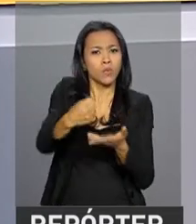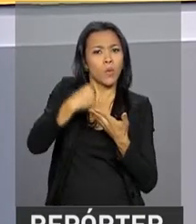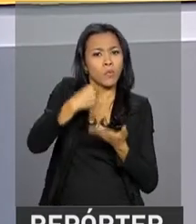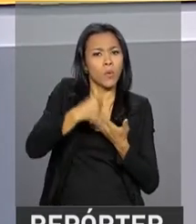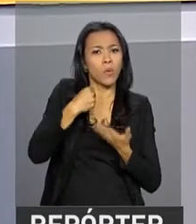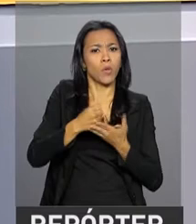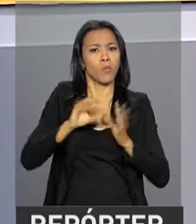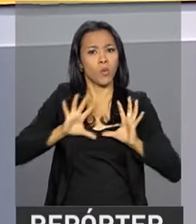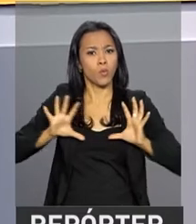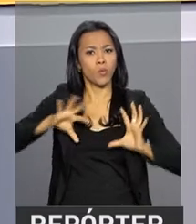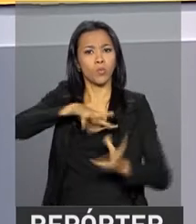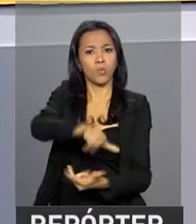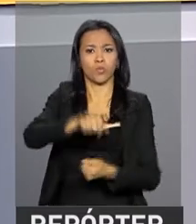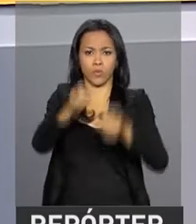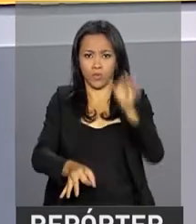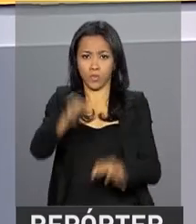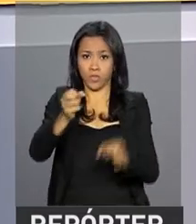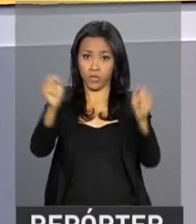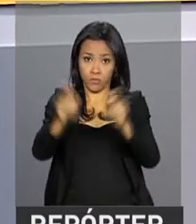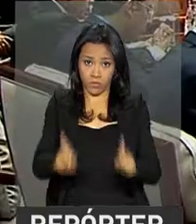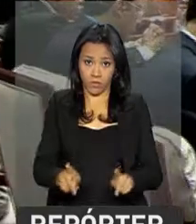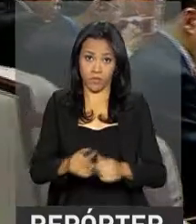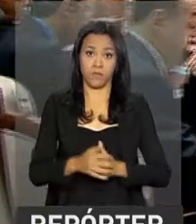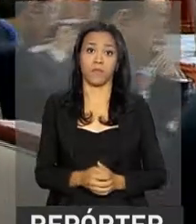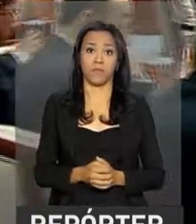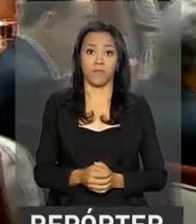mundo de justiça e paz.